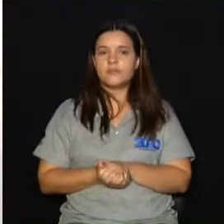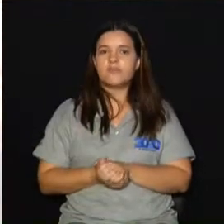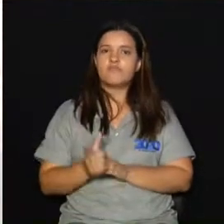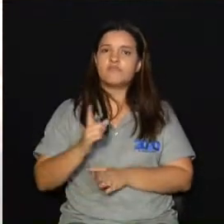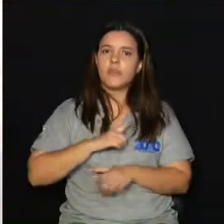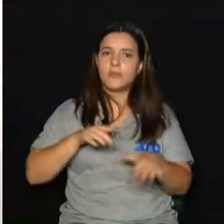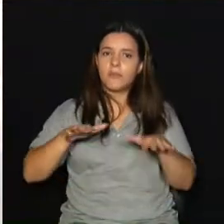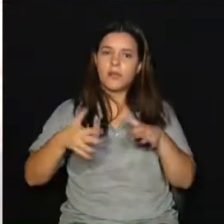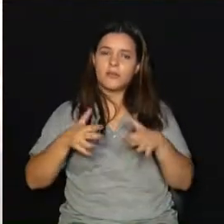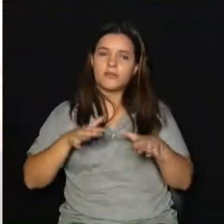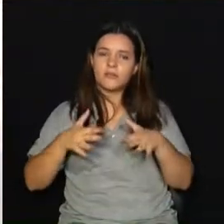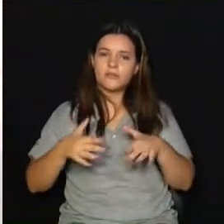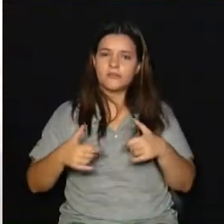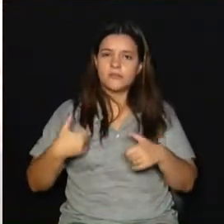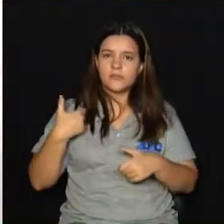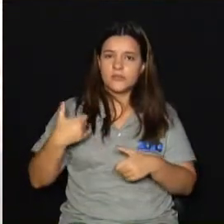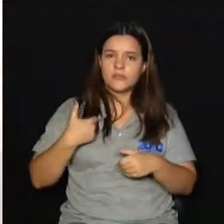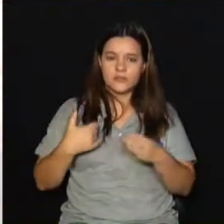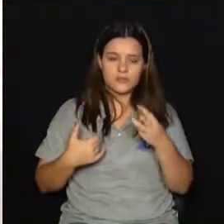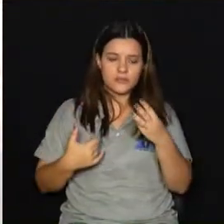entre